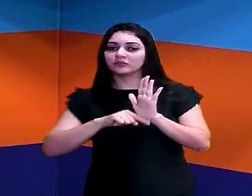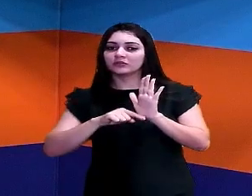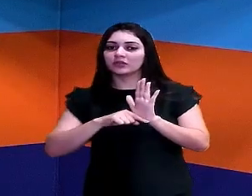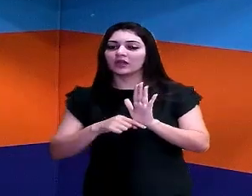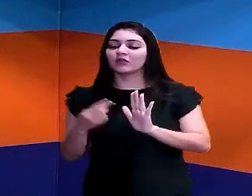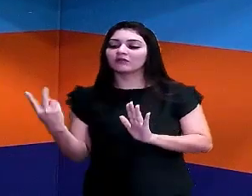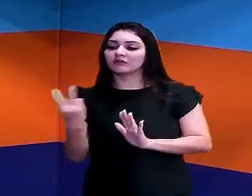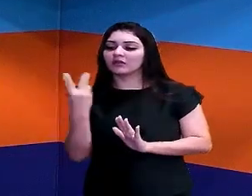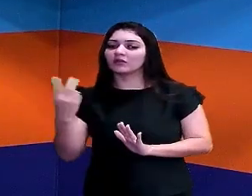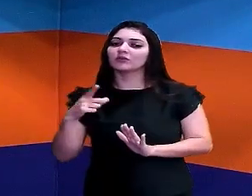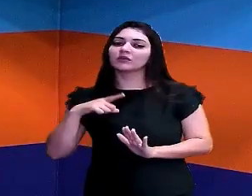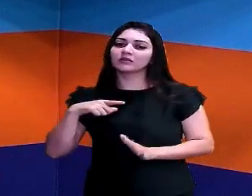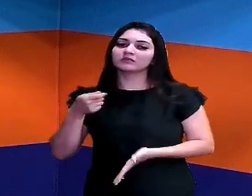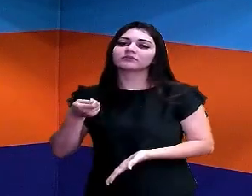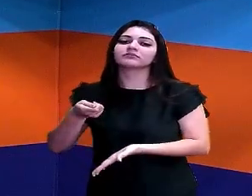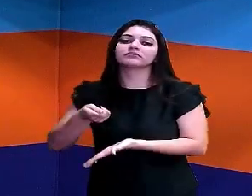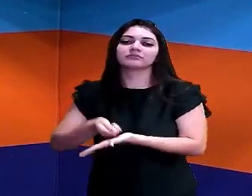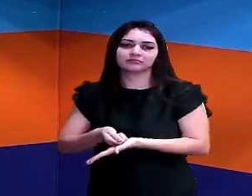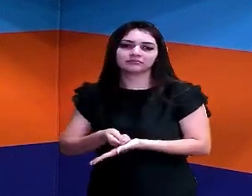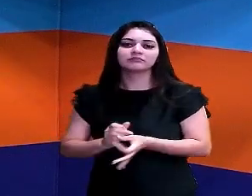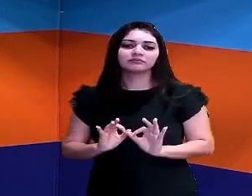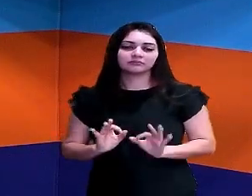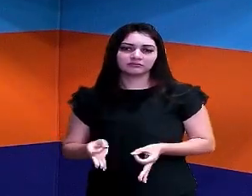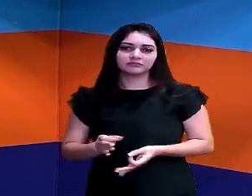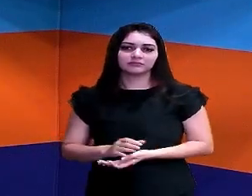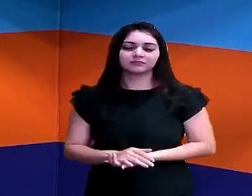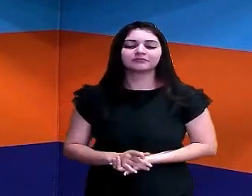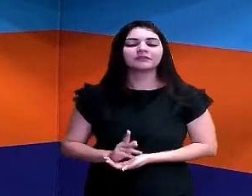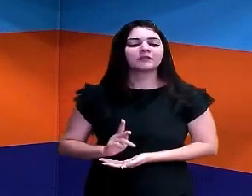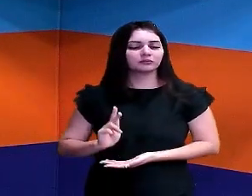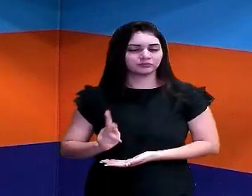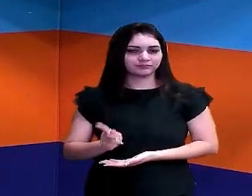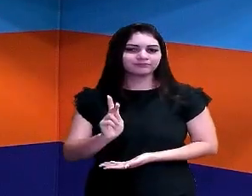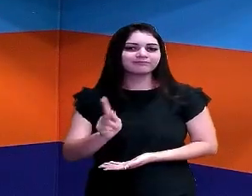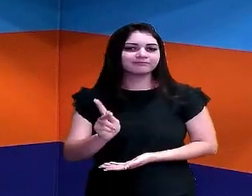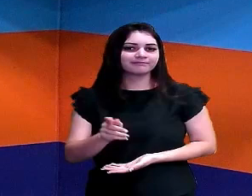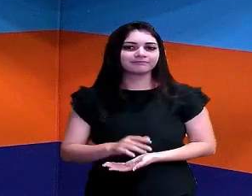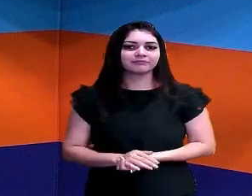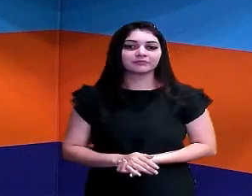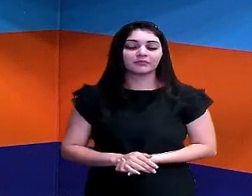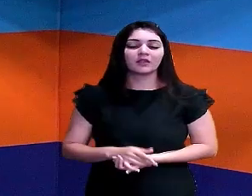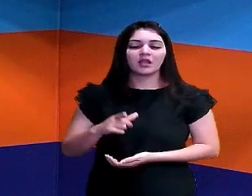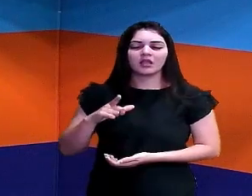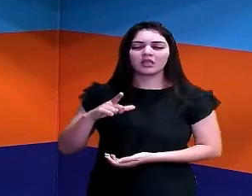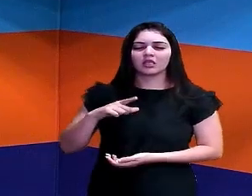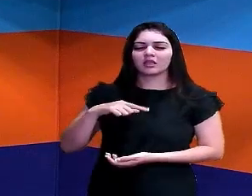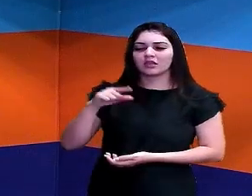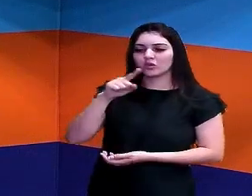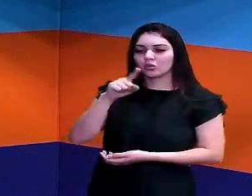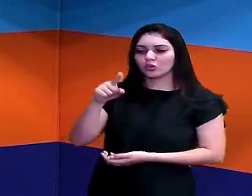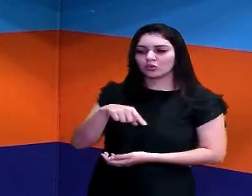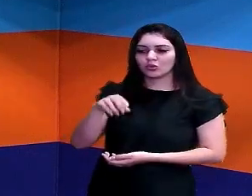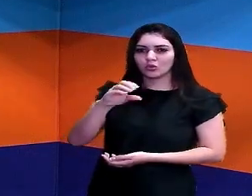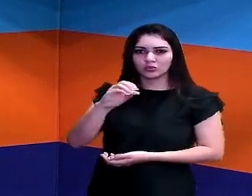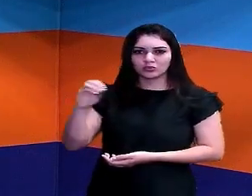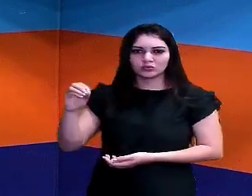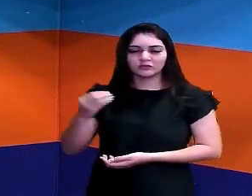pagar, tá certo? Então, vamos continuar. No zoológico, viviam